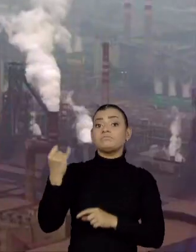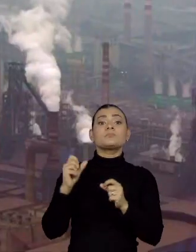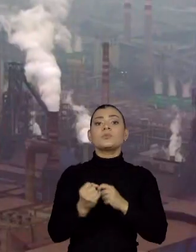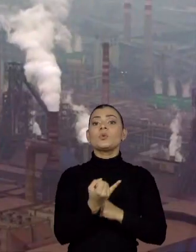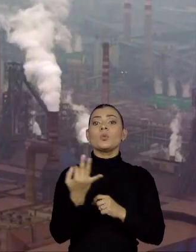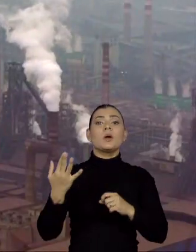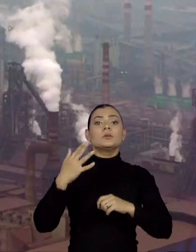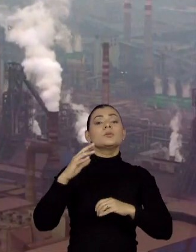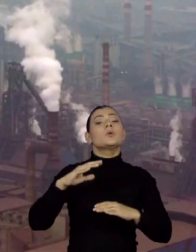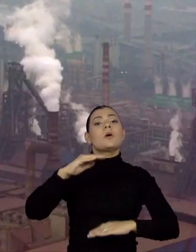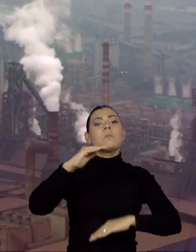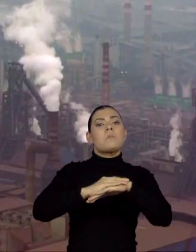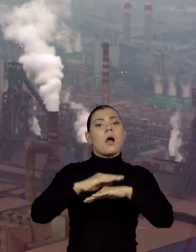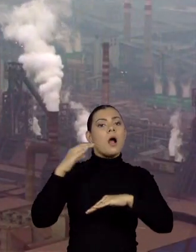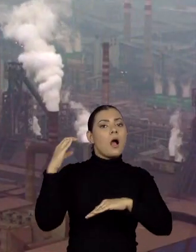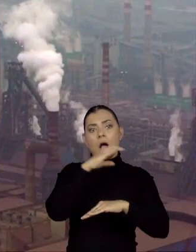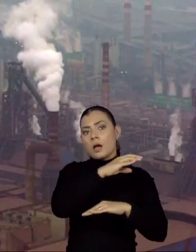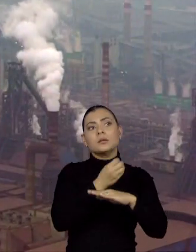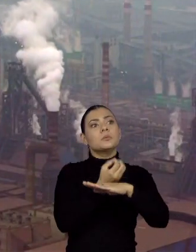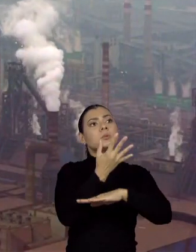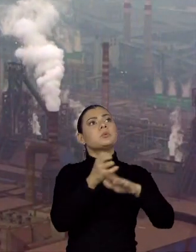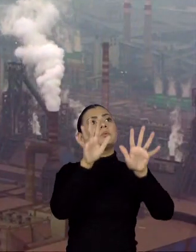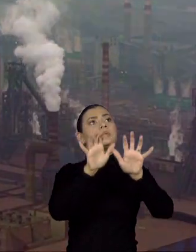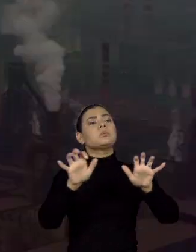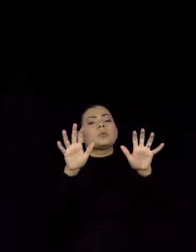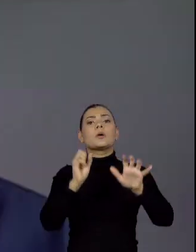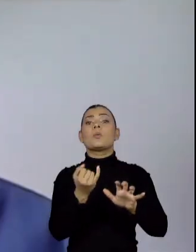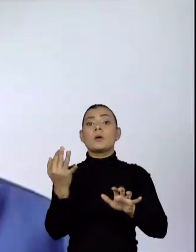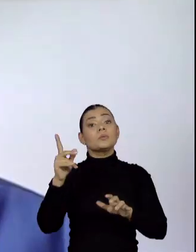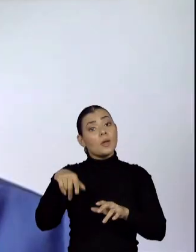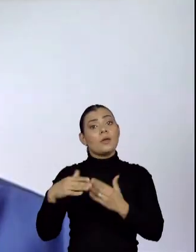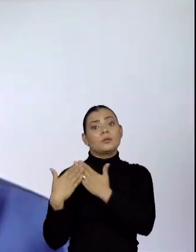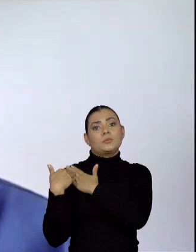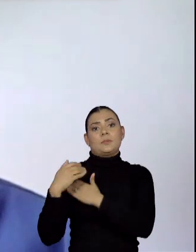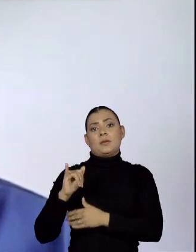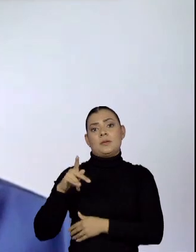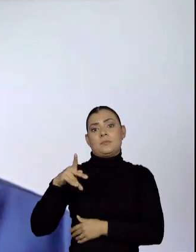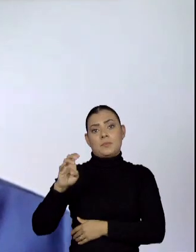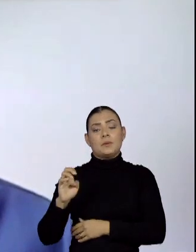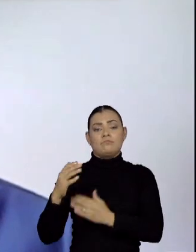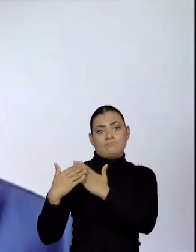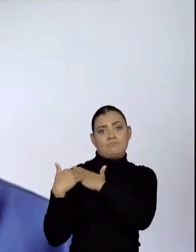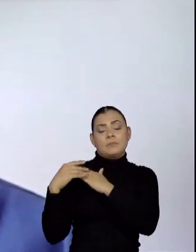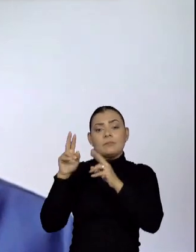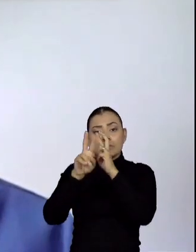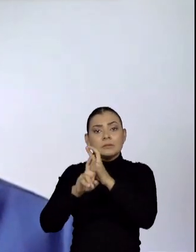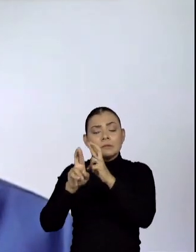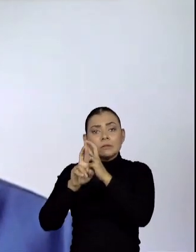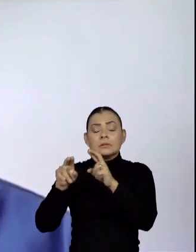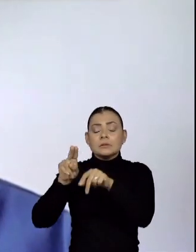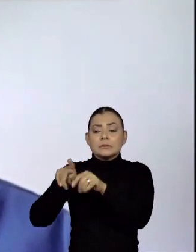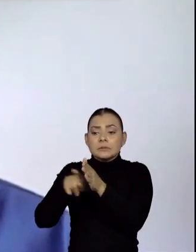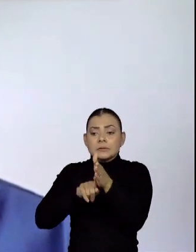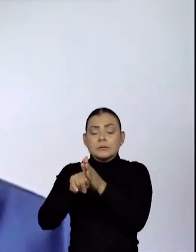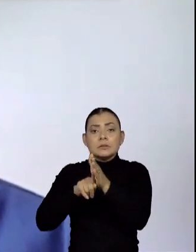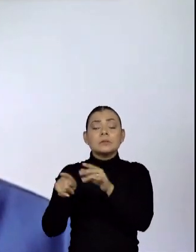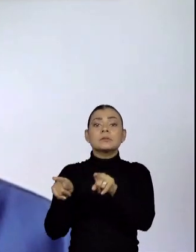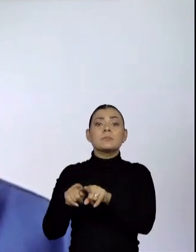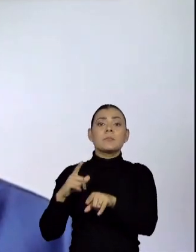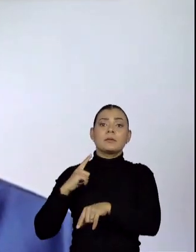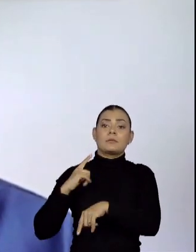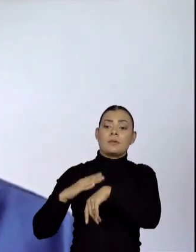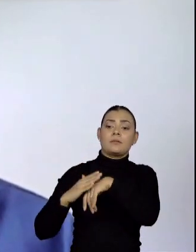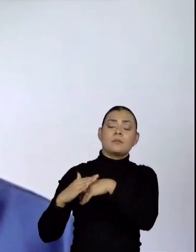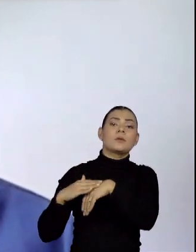gases de efeito estufa. Quem mede isso também o INPE. Além do que, o INPE também desenvolve